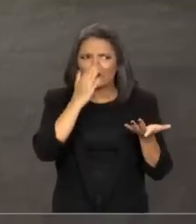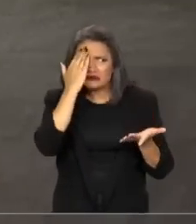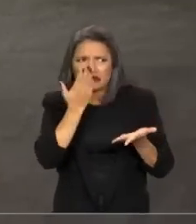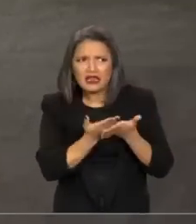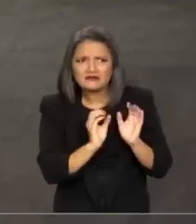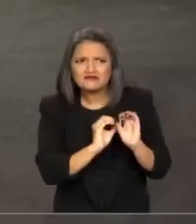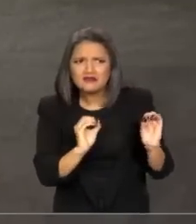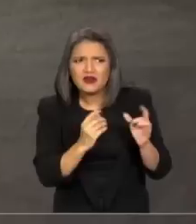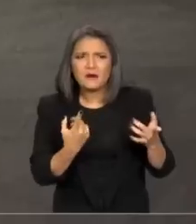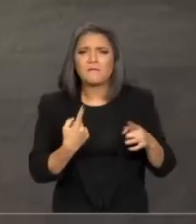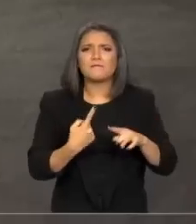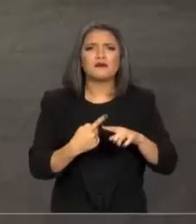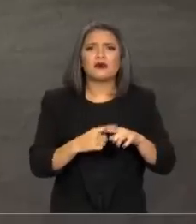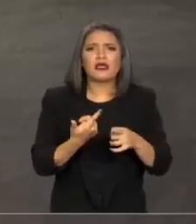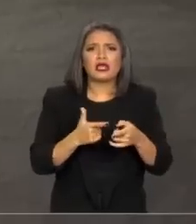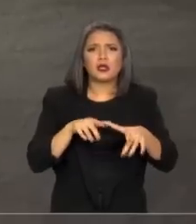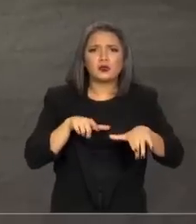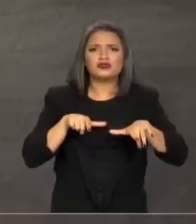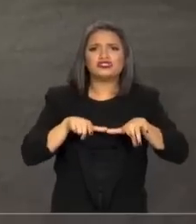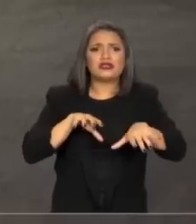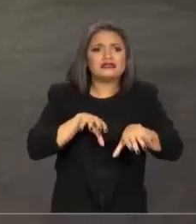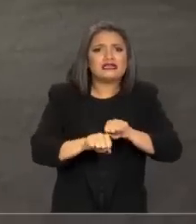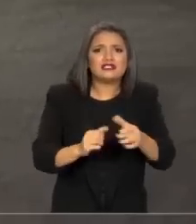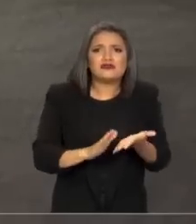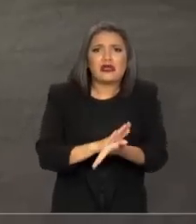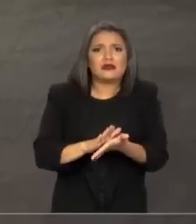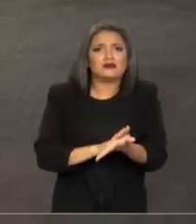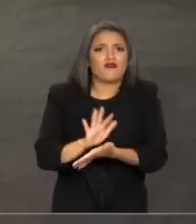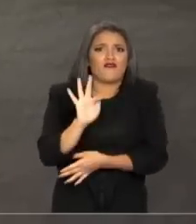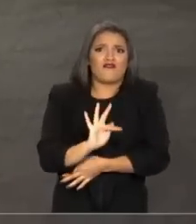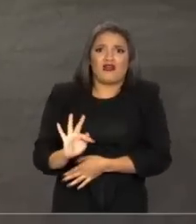por não ter diploma universitário